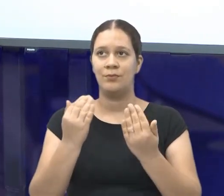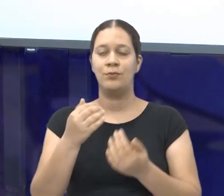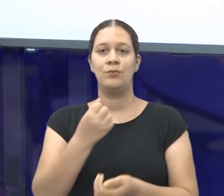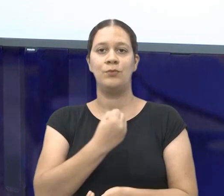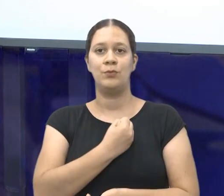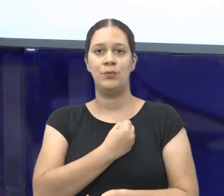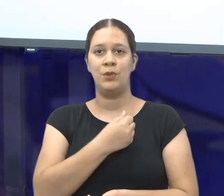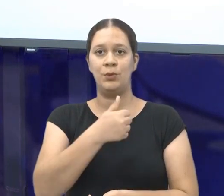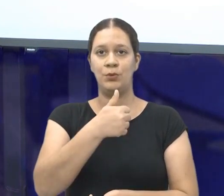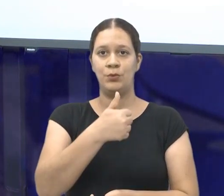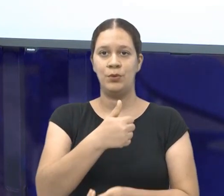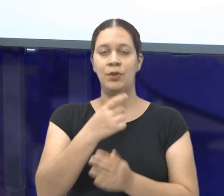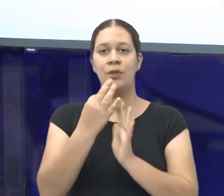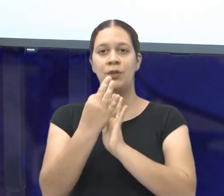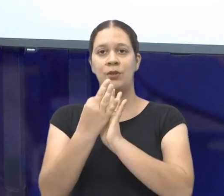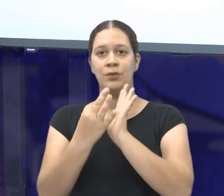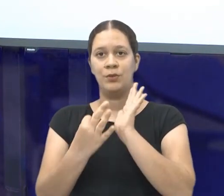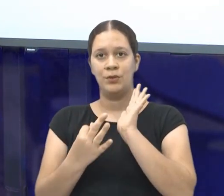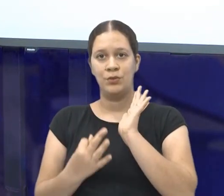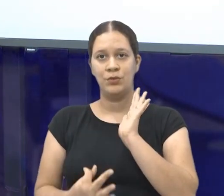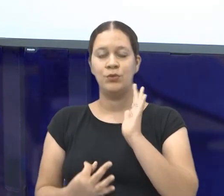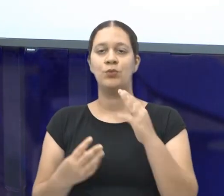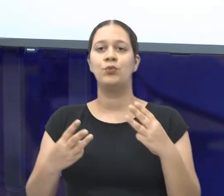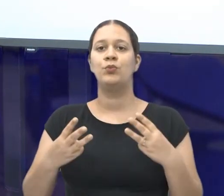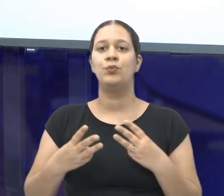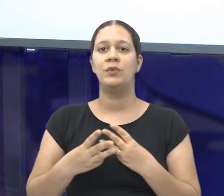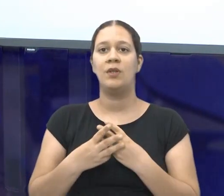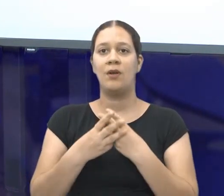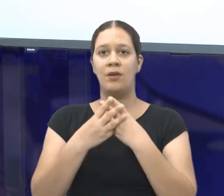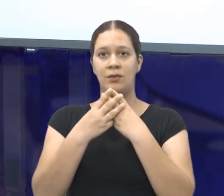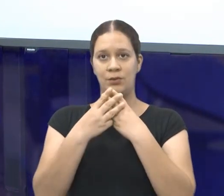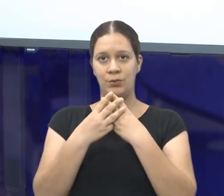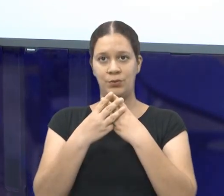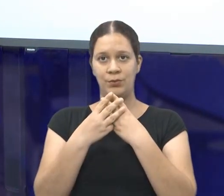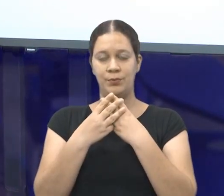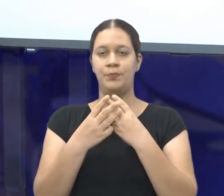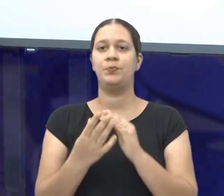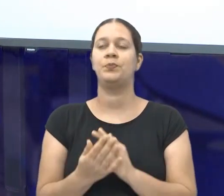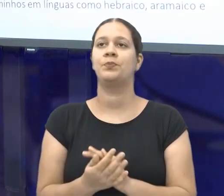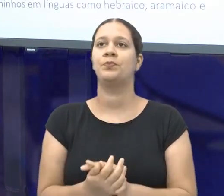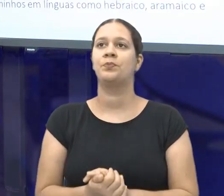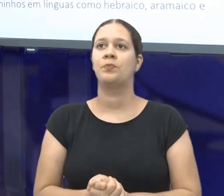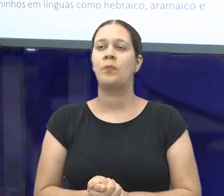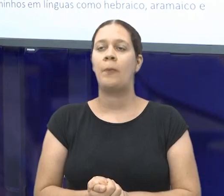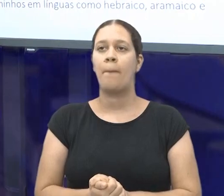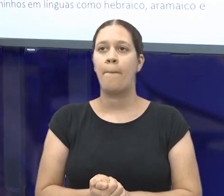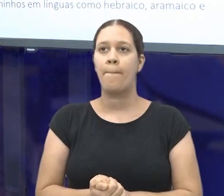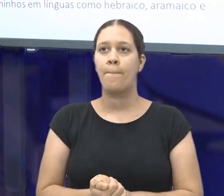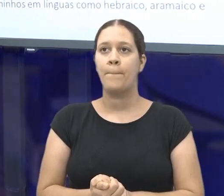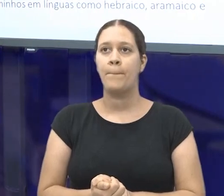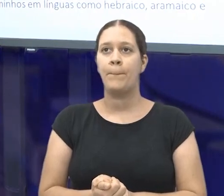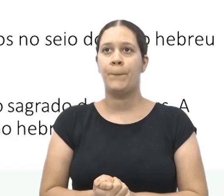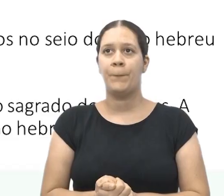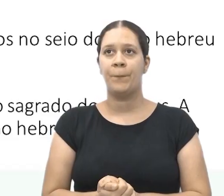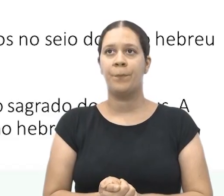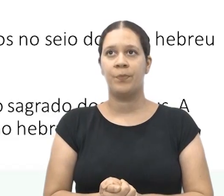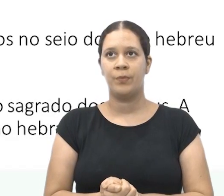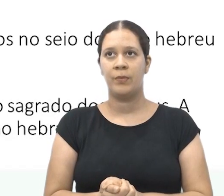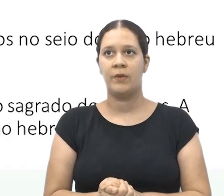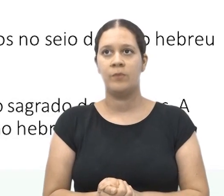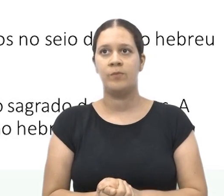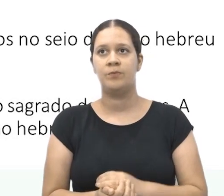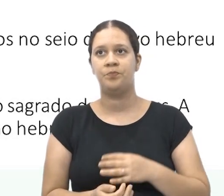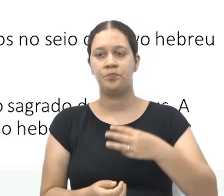exemplo, número 1, texto sagrado judaico. Vamos ver aqui, preenchendo agora, onde é que estaria?